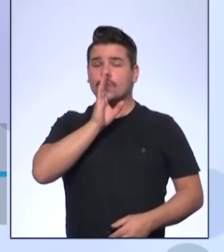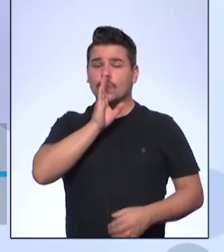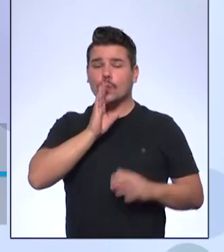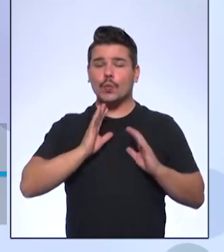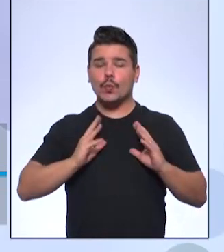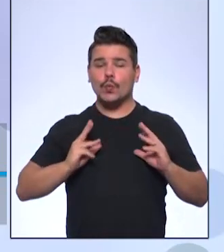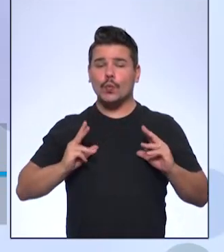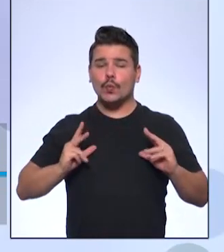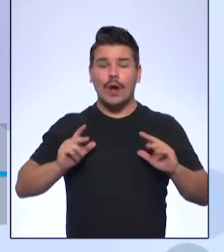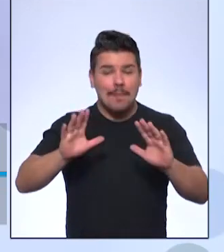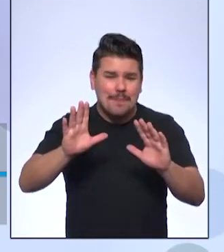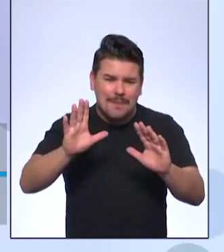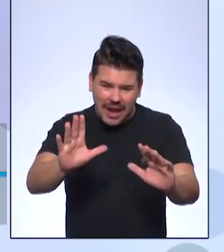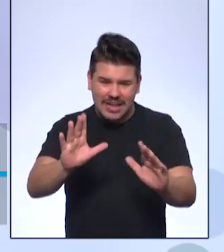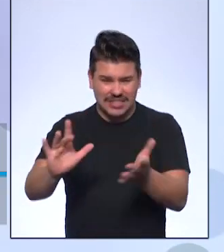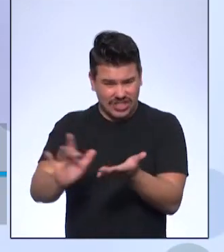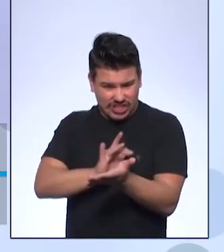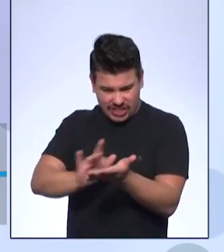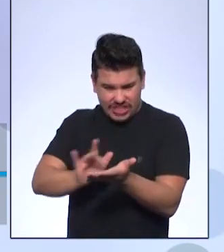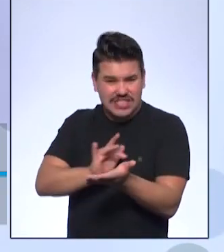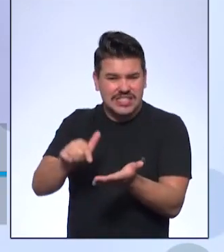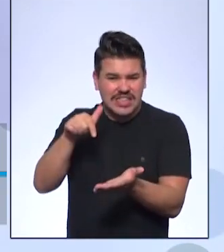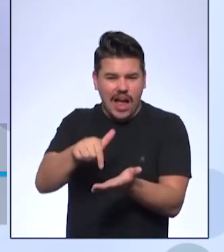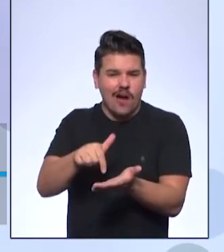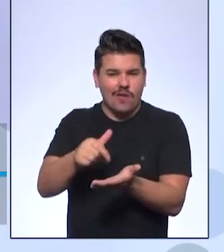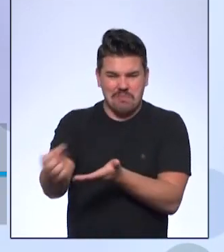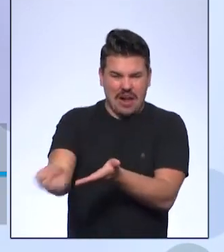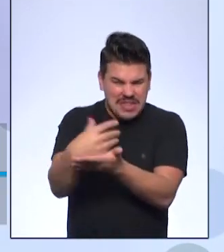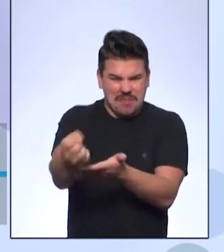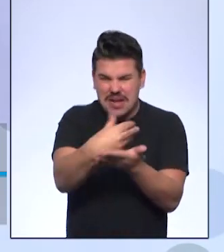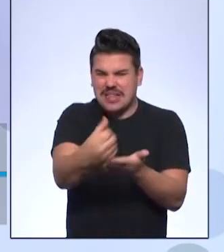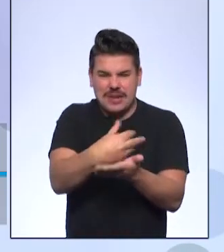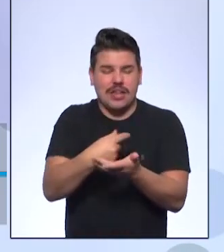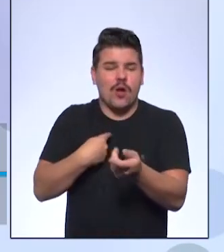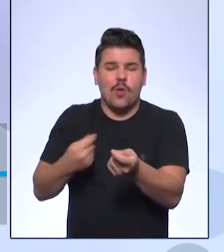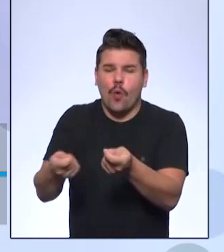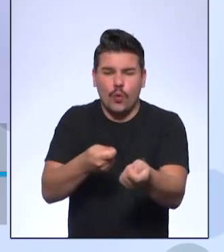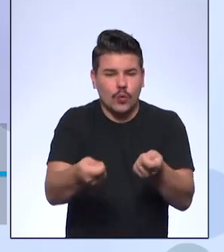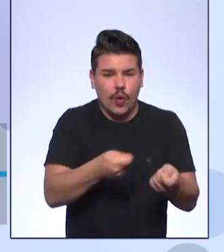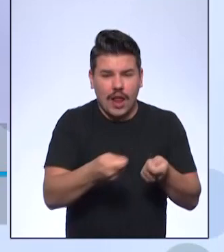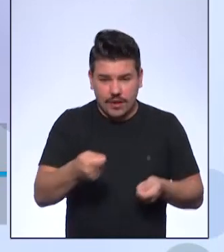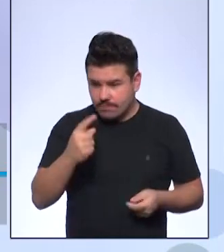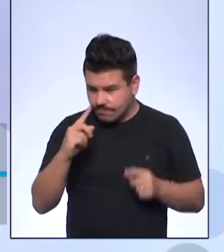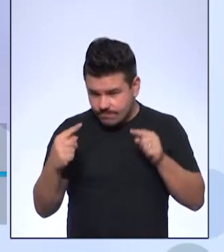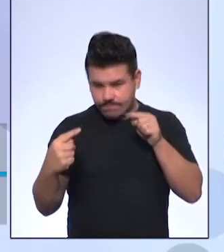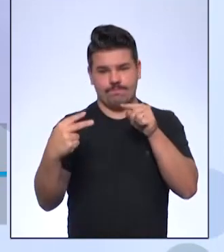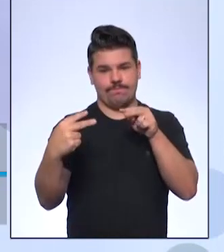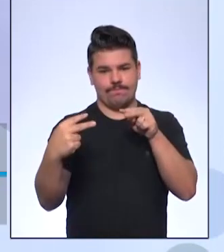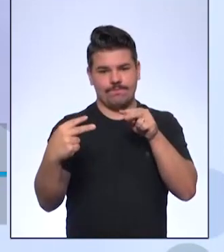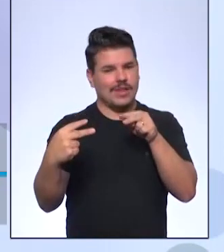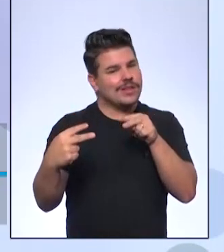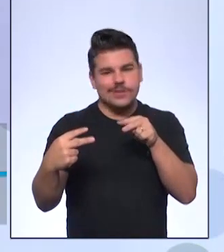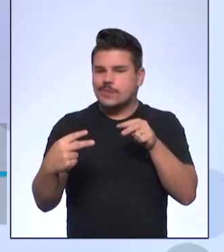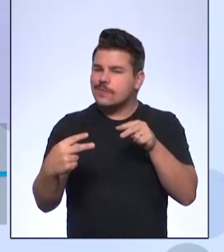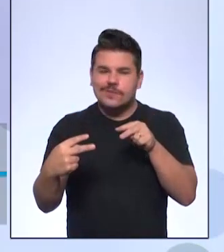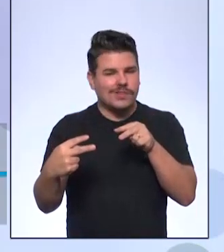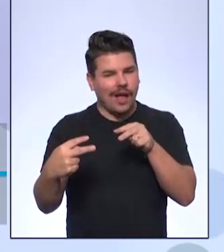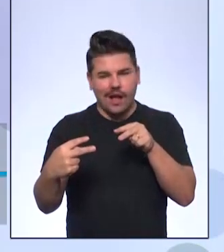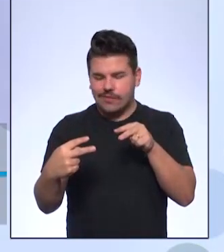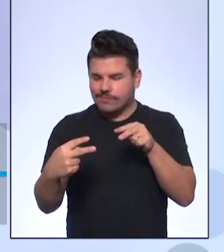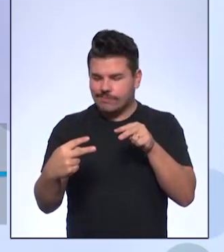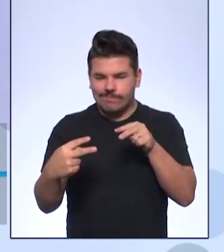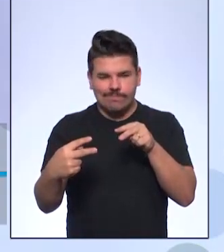fala do ambiente digital fica um pouco mais difícil, porque a gente não está nessa relação com pessoas, né, assim, de